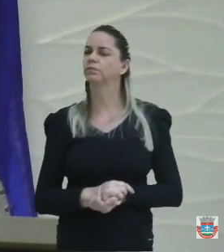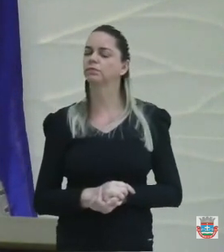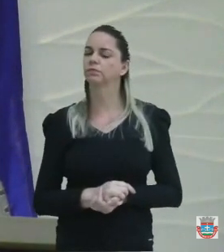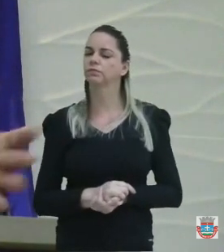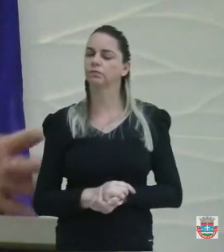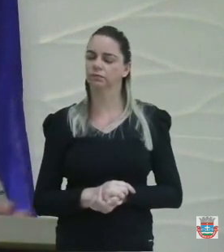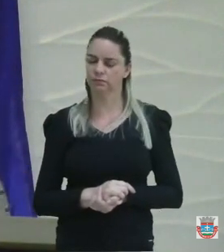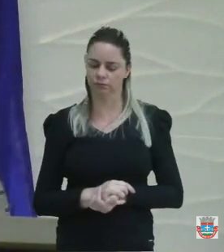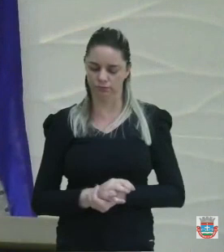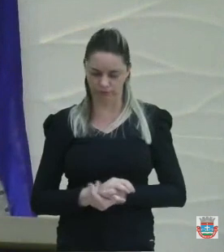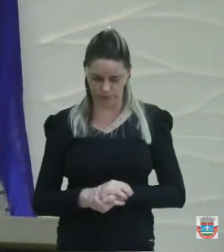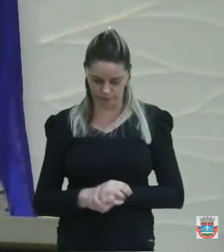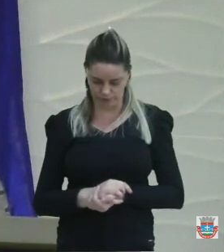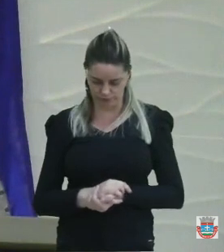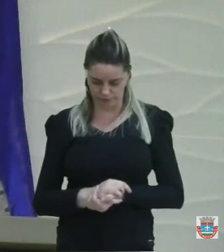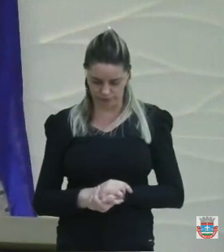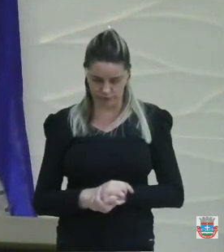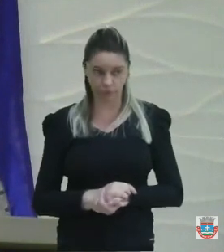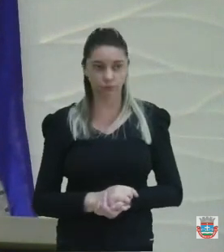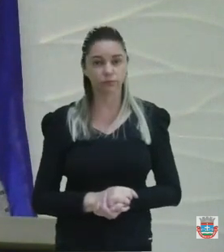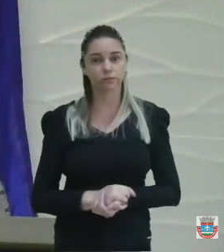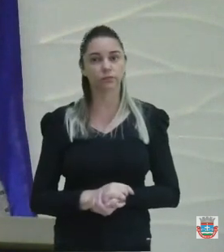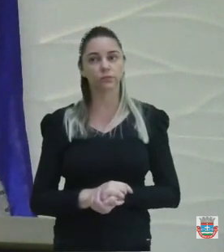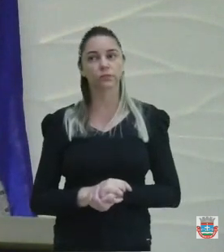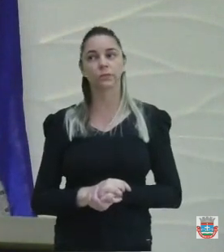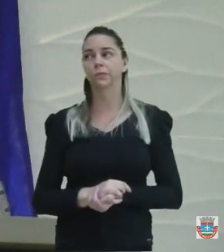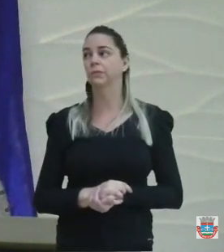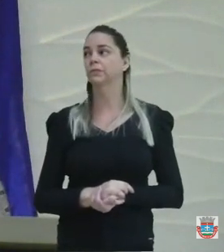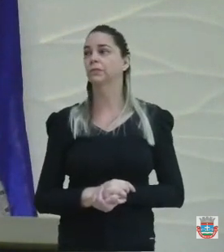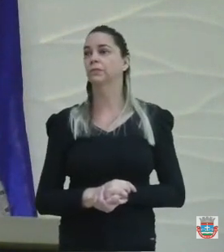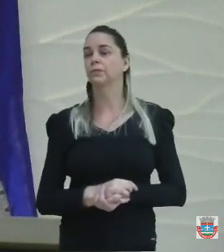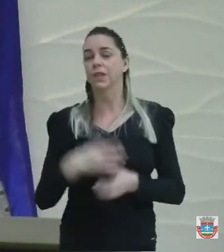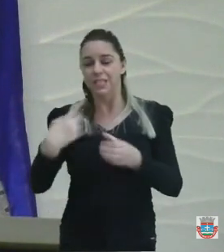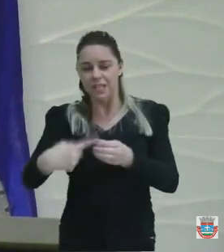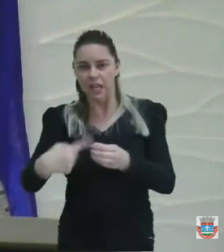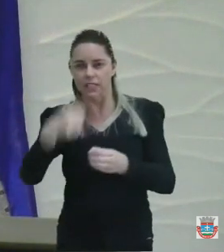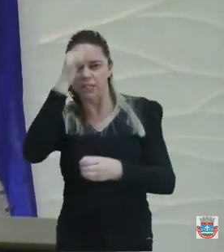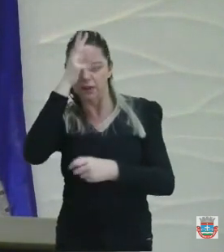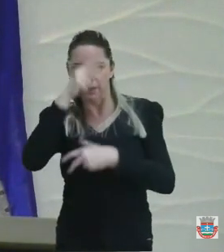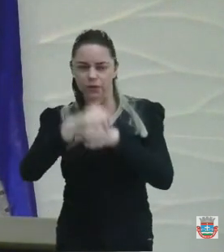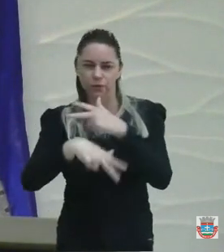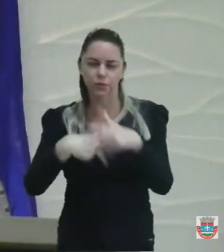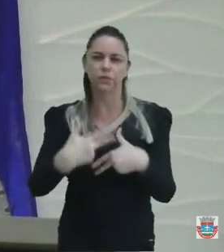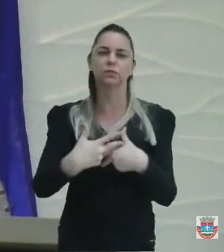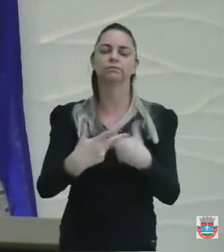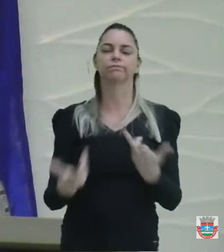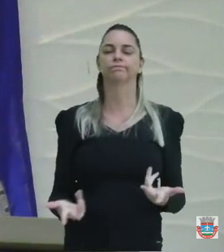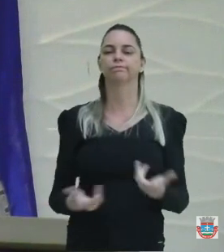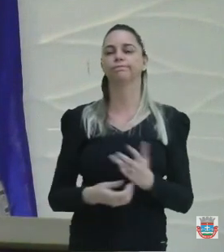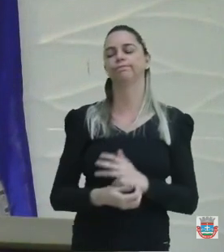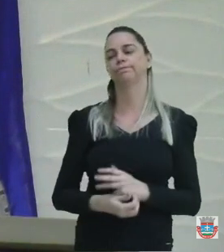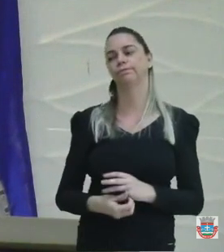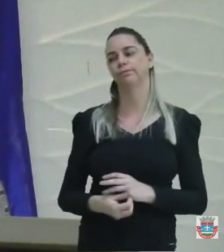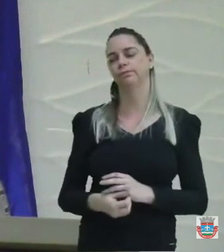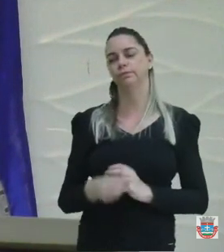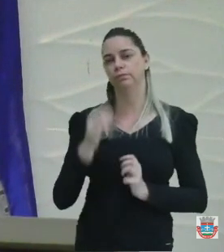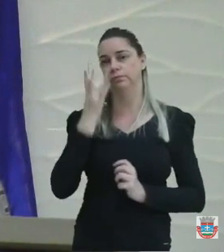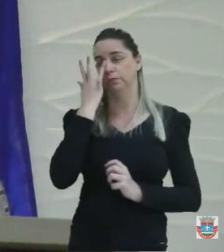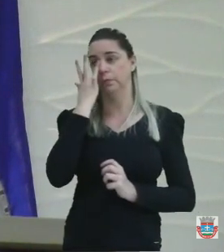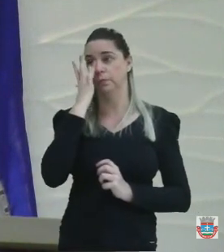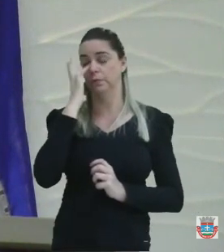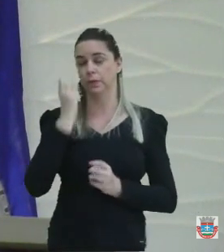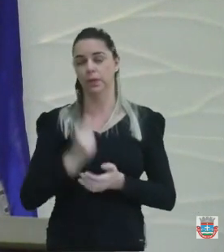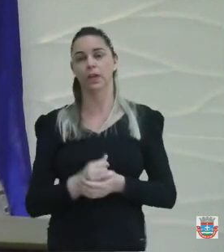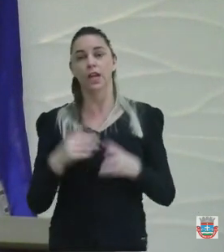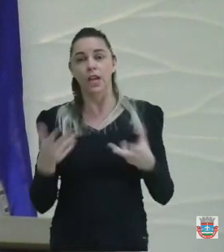asfalto, porque não tem nem como fazer um tapa-buraco aqui na cidade de São Bento Una, né? Então, eu